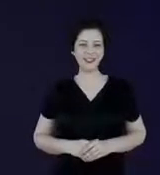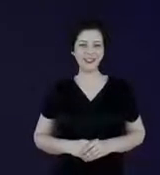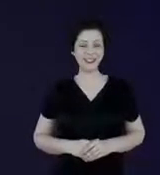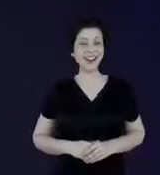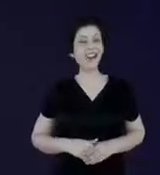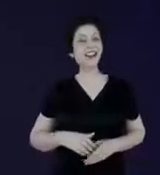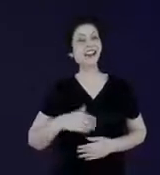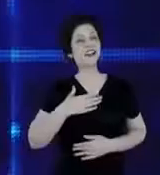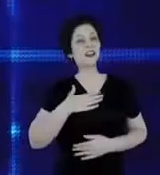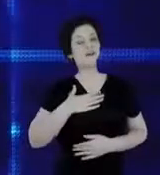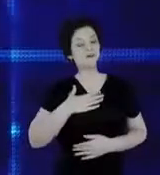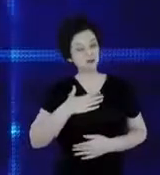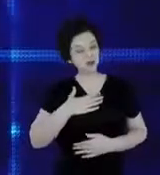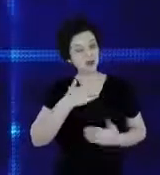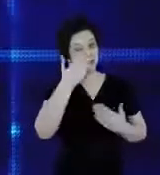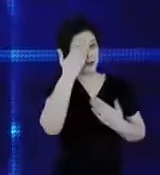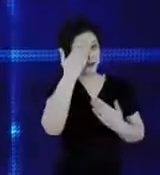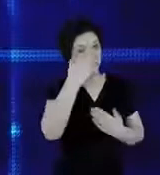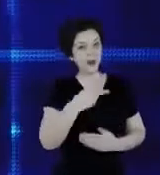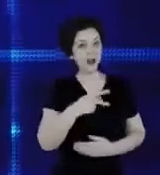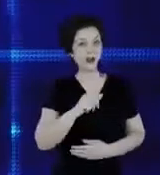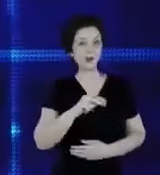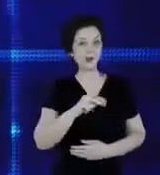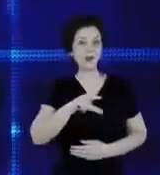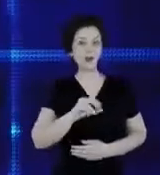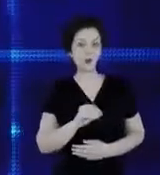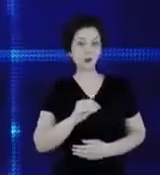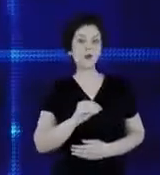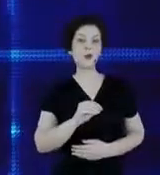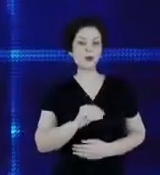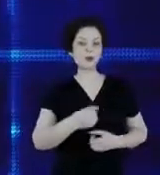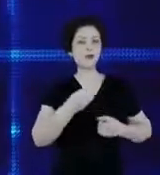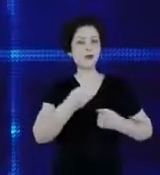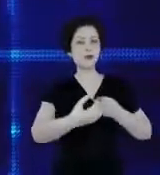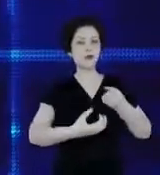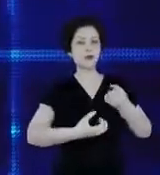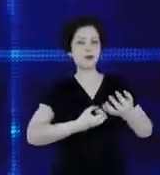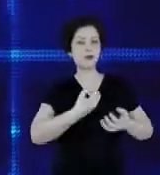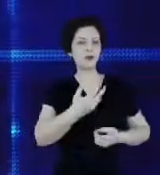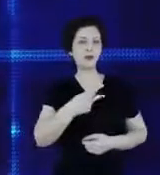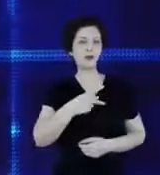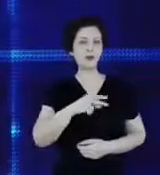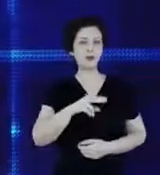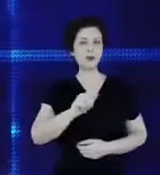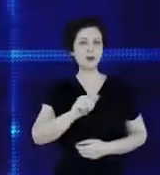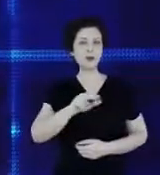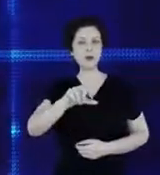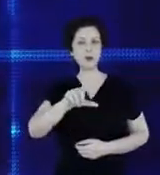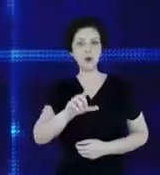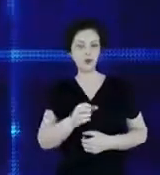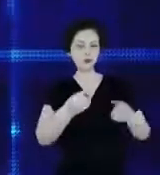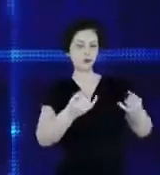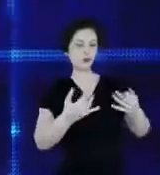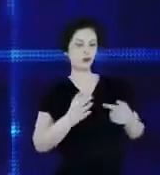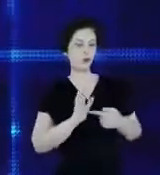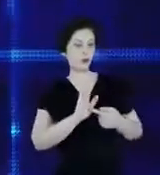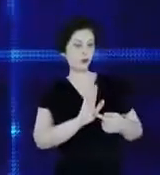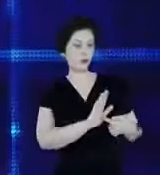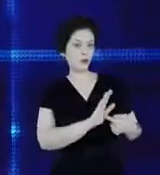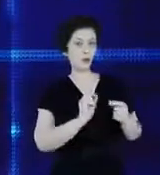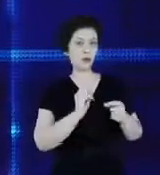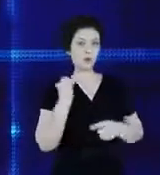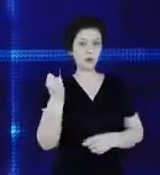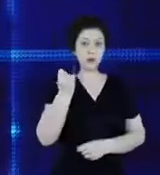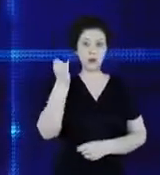Gostaria de... Muito obrigada, Paulo, pelas manifestações. Eu acho que o Paulo trouxe coisas aqui para apresentar para a gente muito relevante,